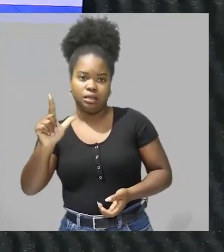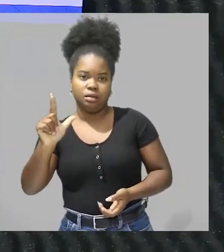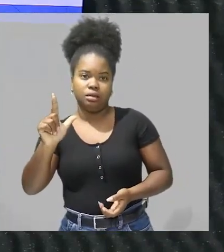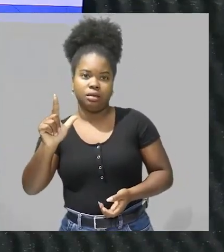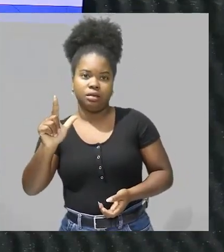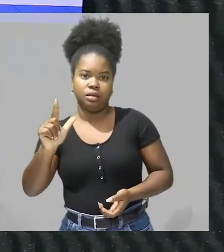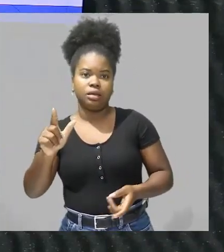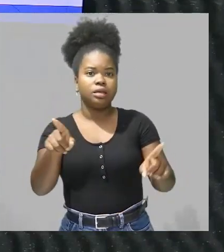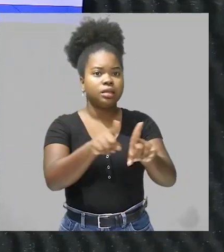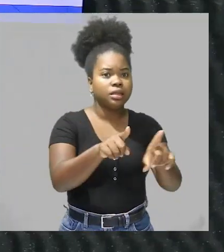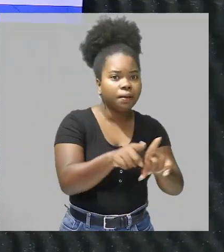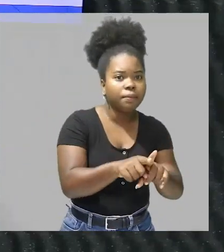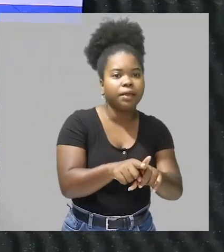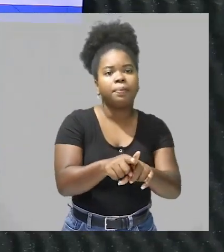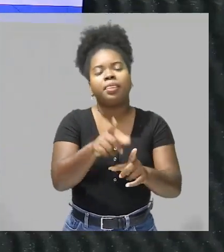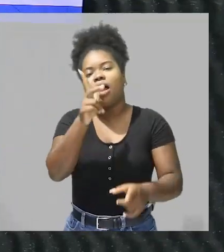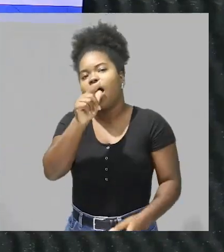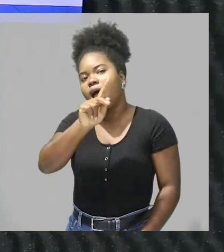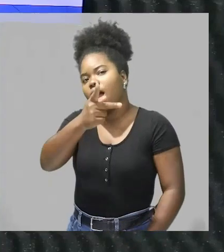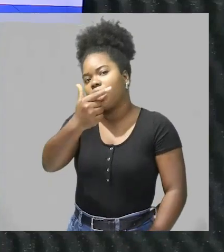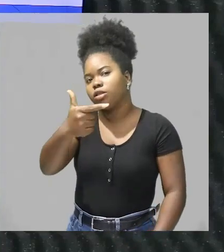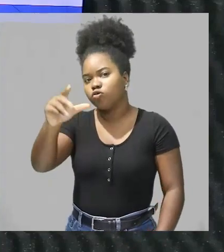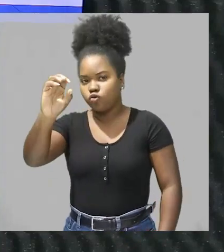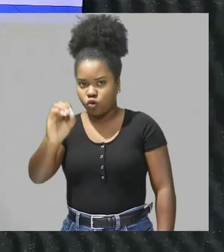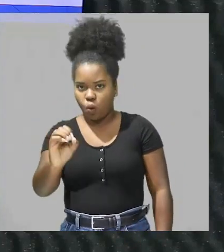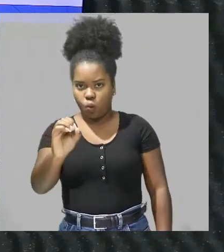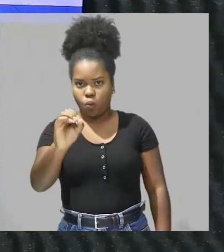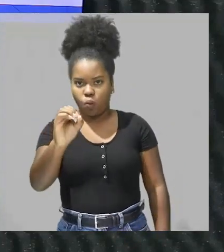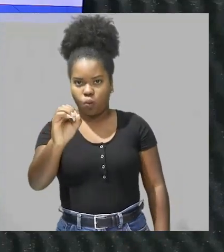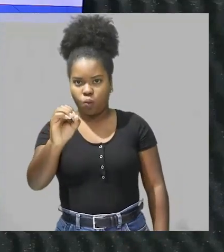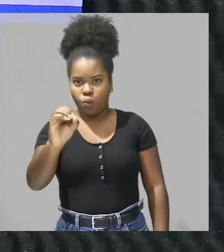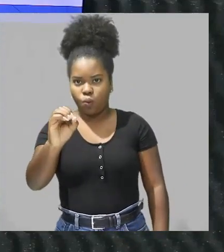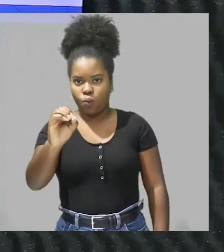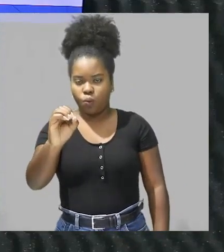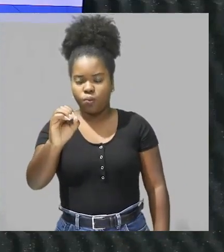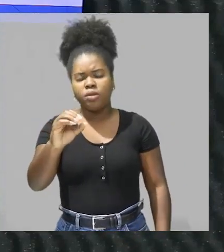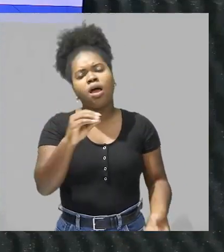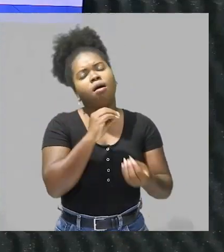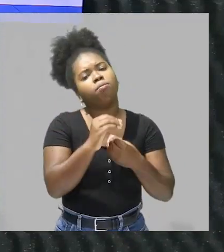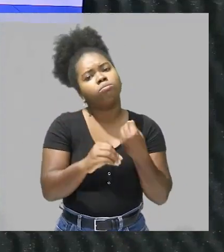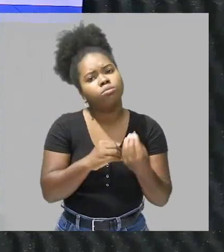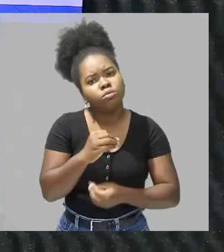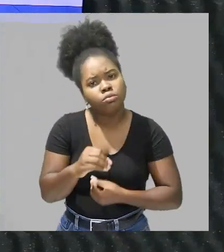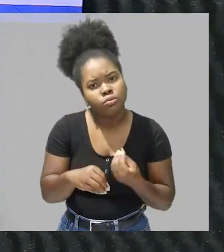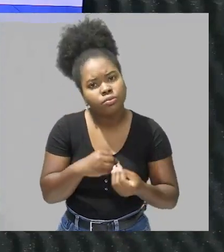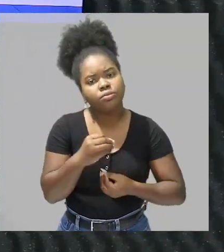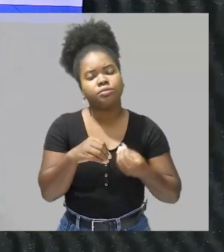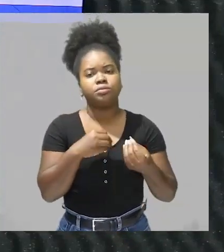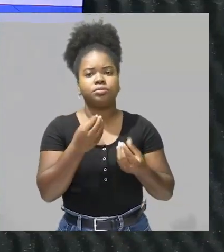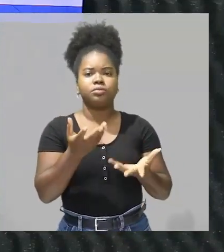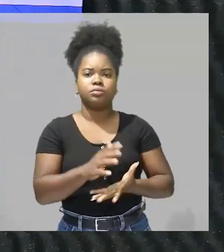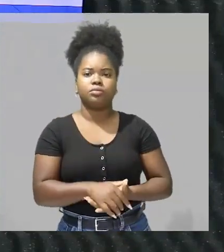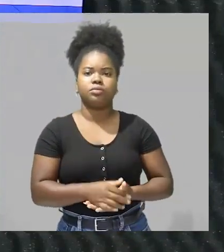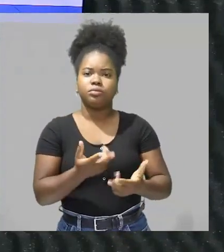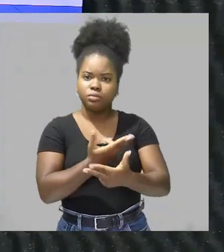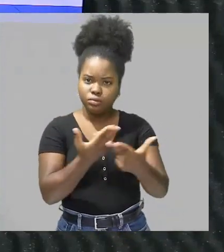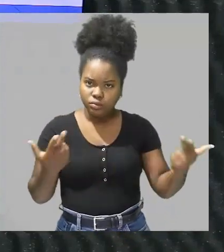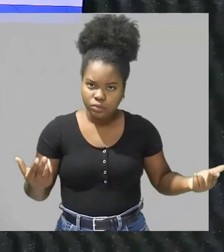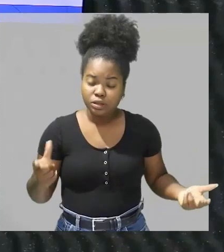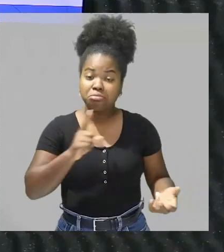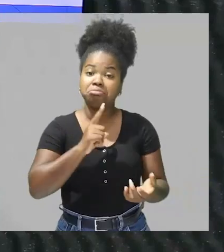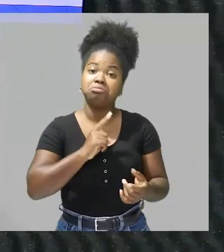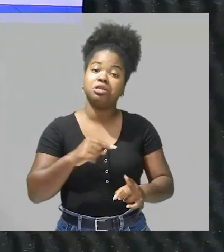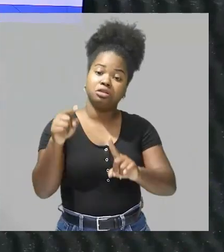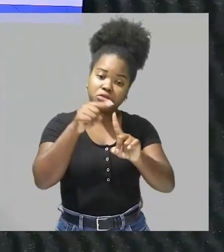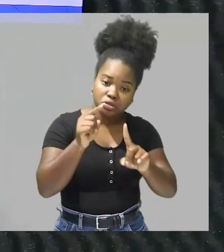e a água né a H2O que são substâncias compostas é porque eu tenho elementos